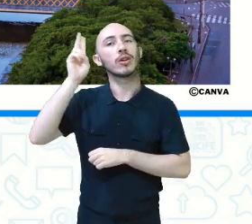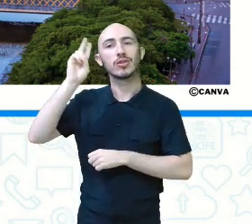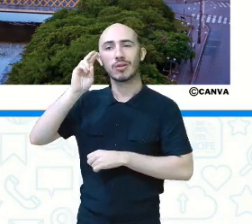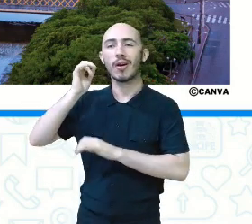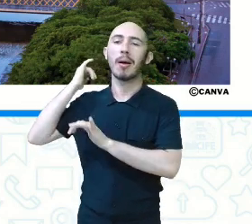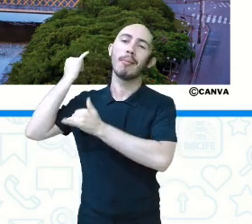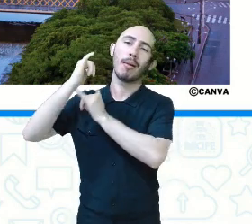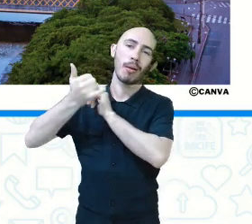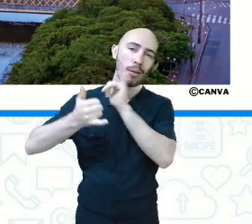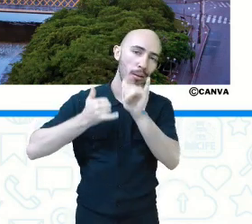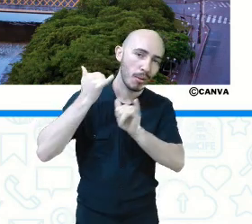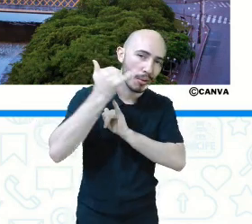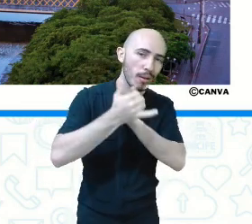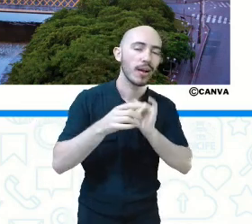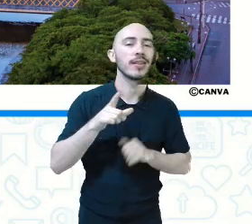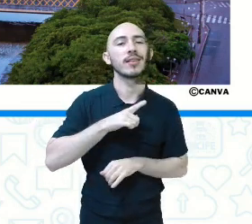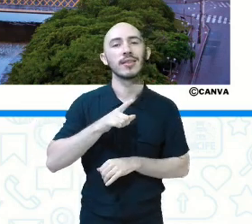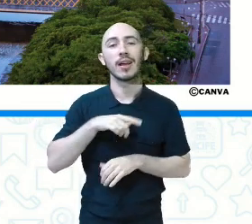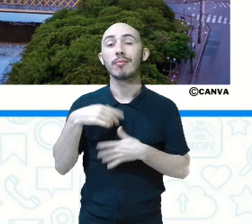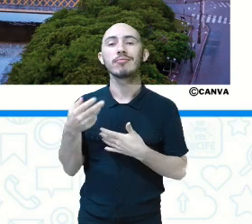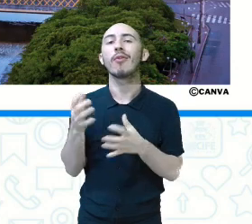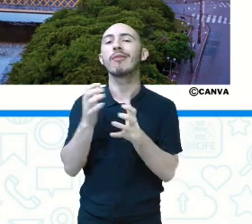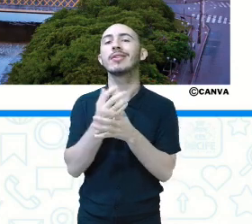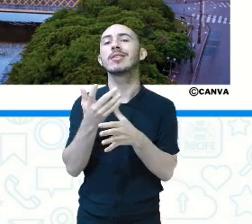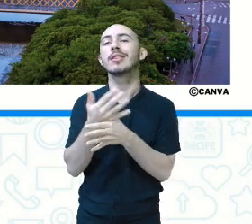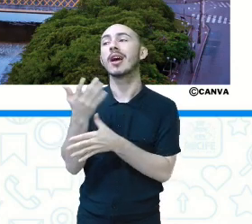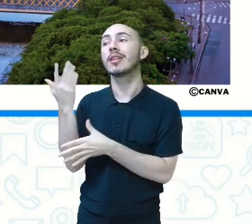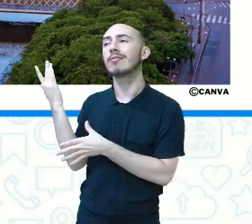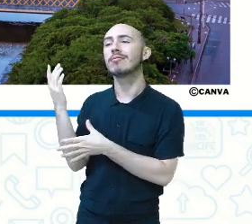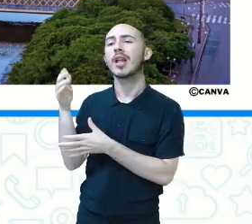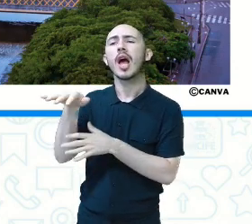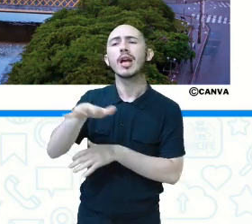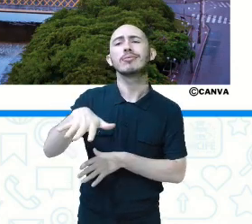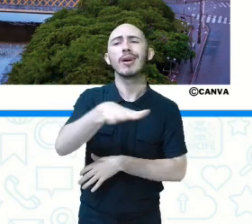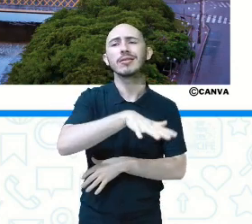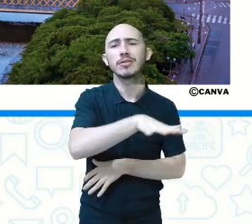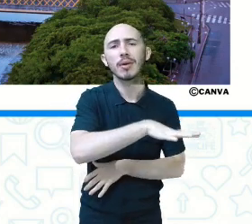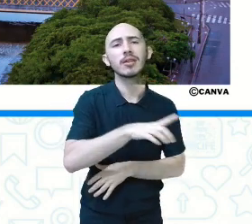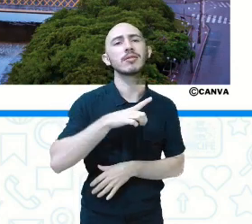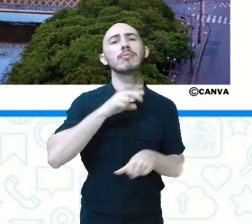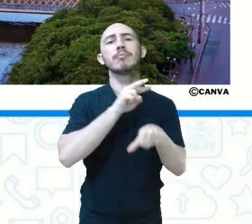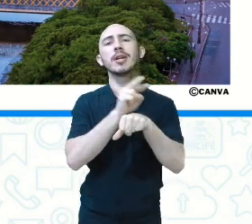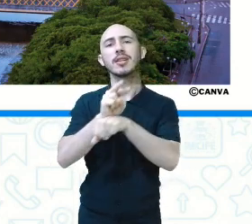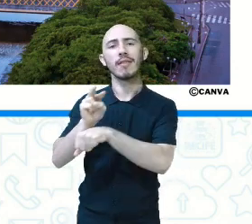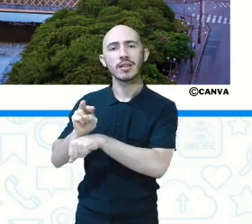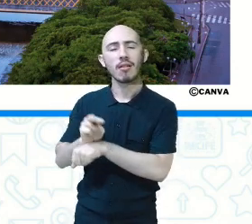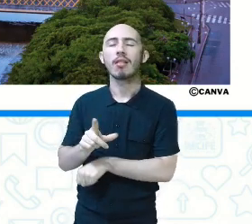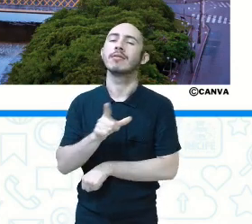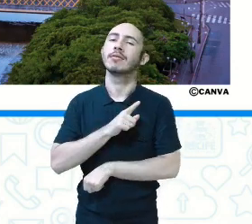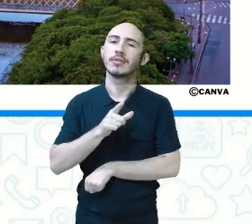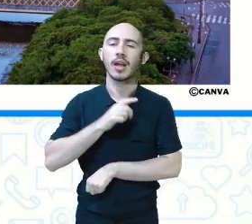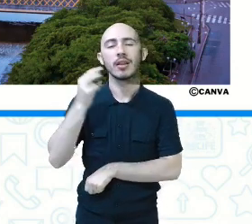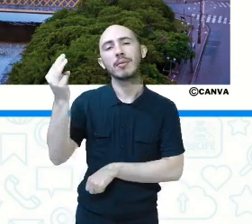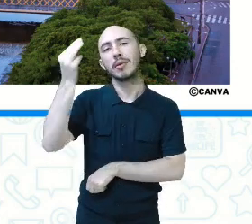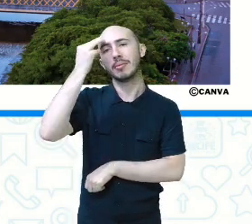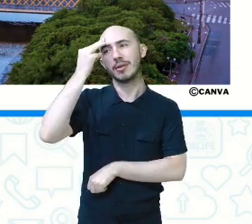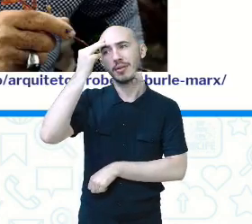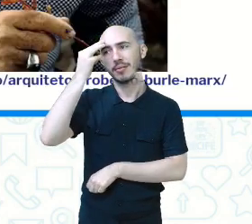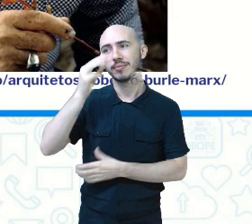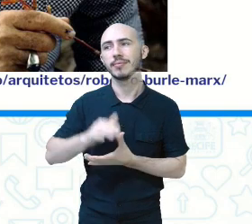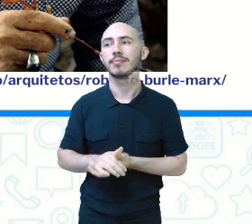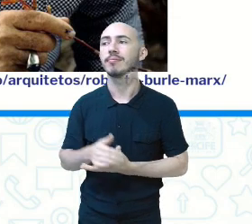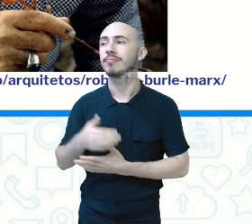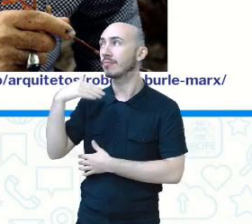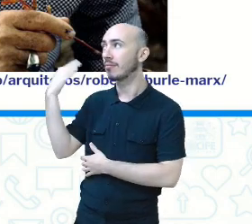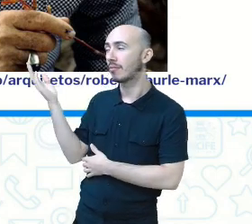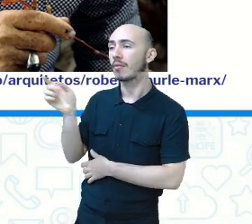e que nesta cidade existem vários espaços de preservação, preservação da memória.